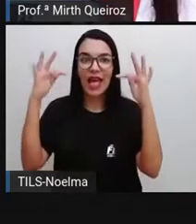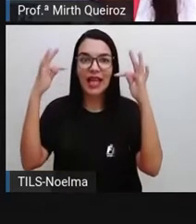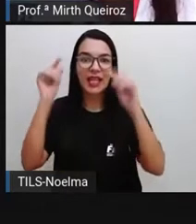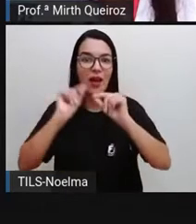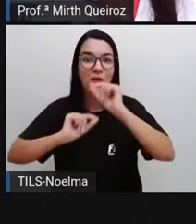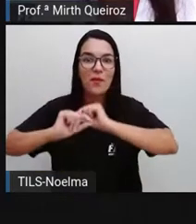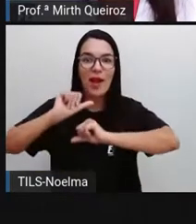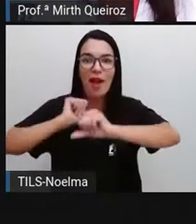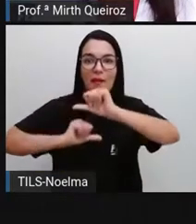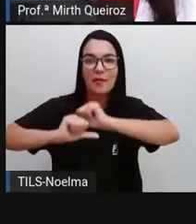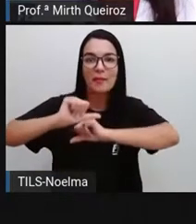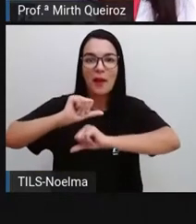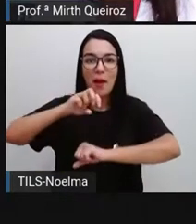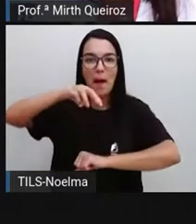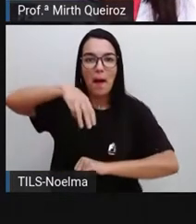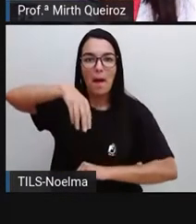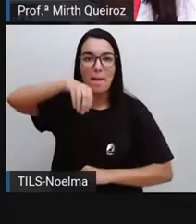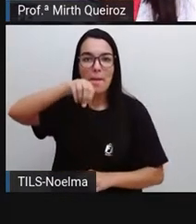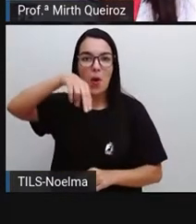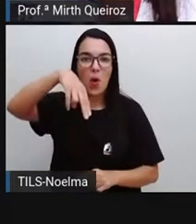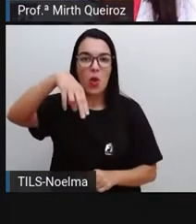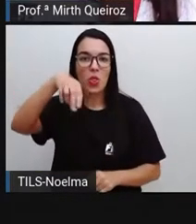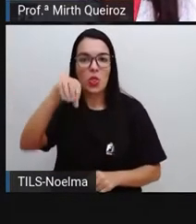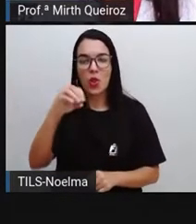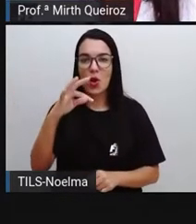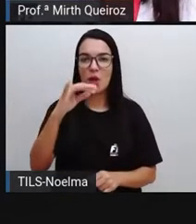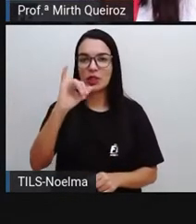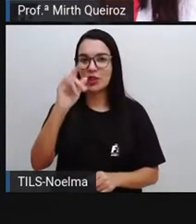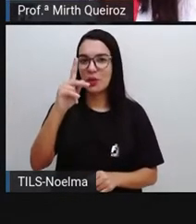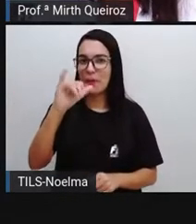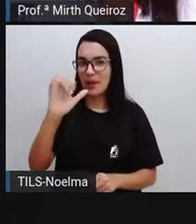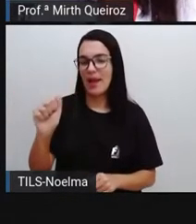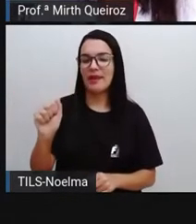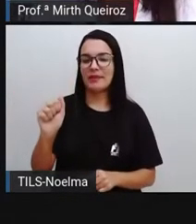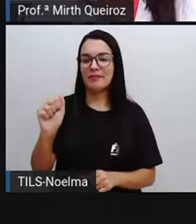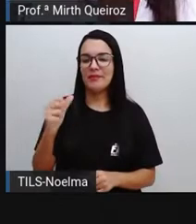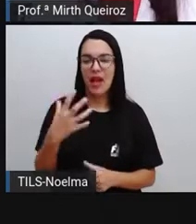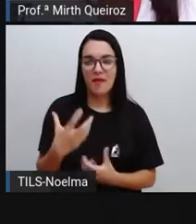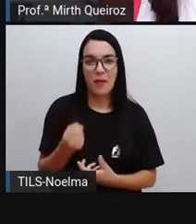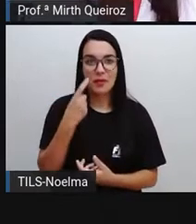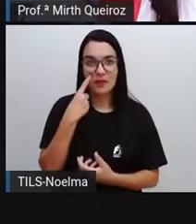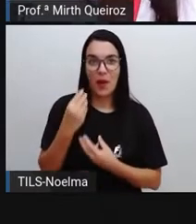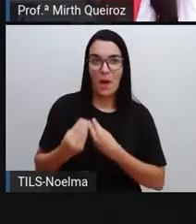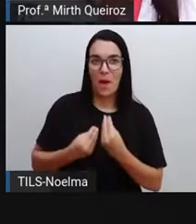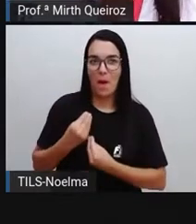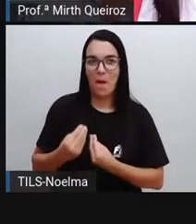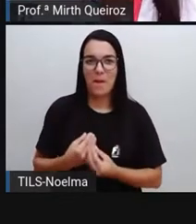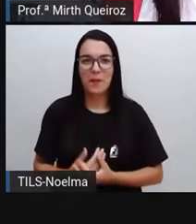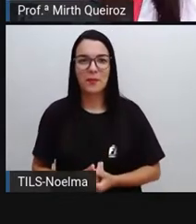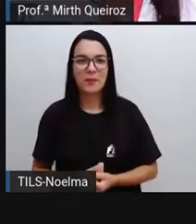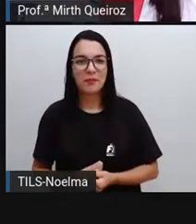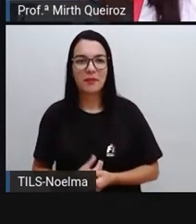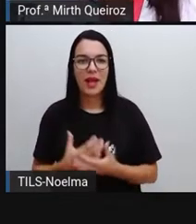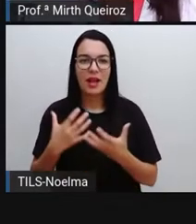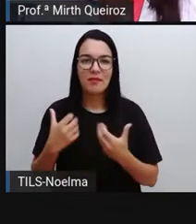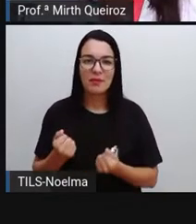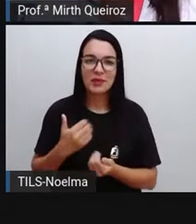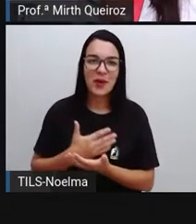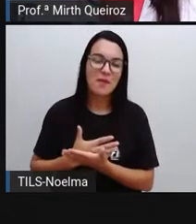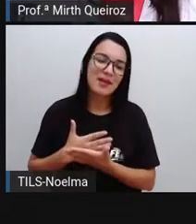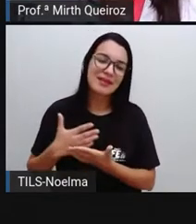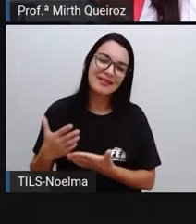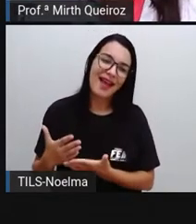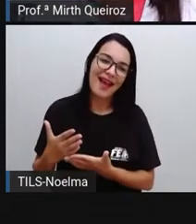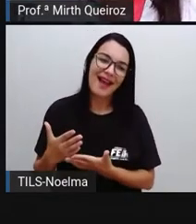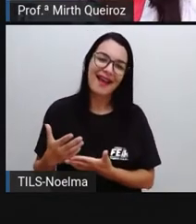de reprodução, né, de pintura, que é monotipia, certo? E para começar, para